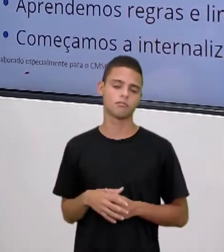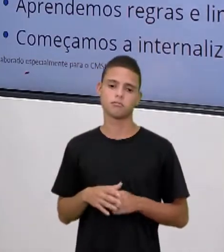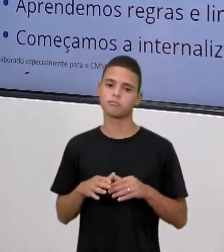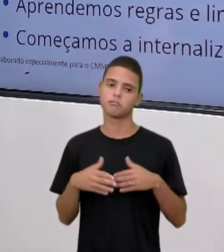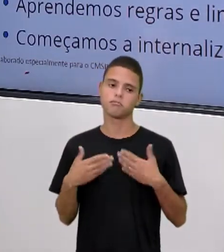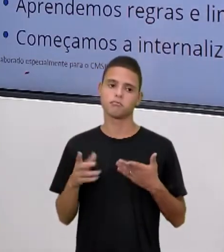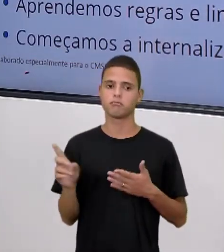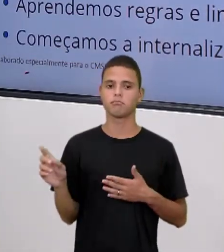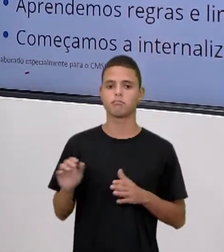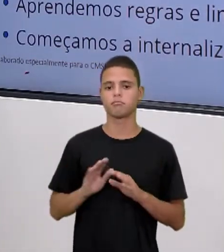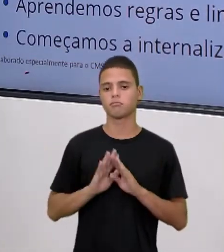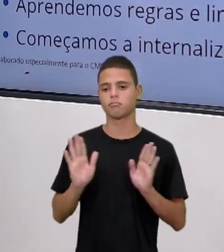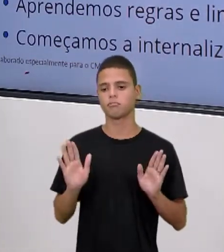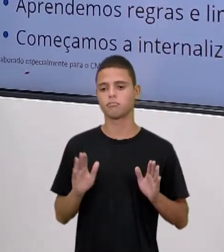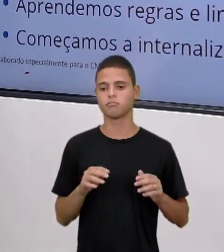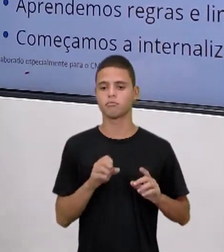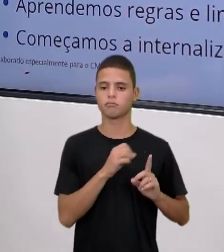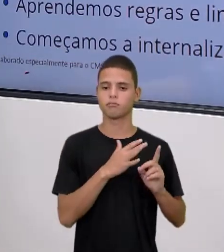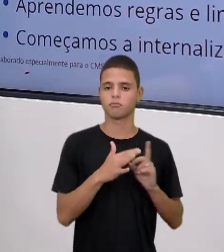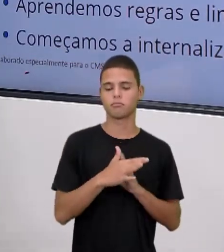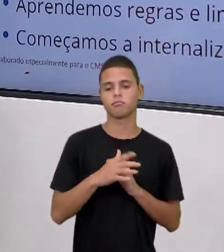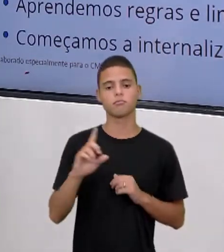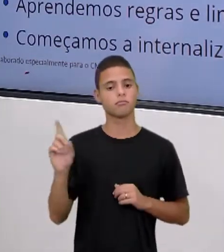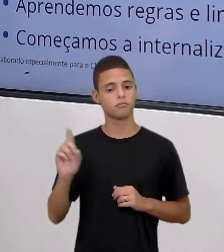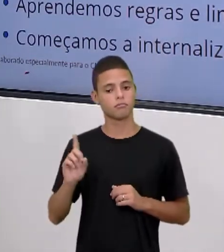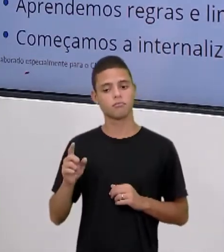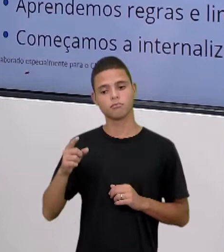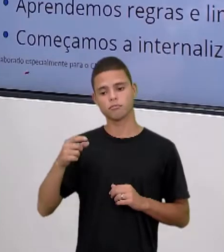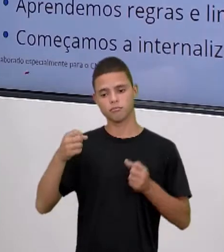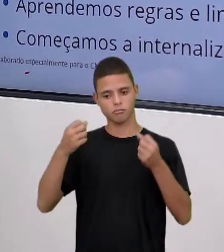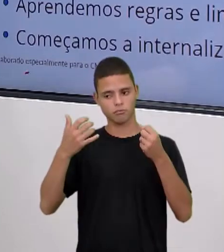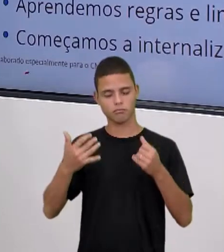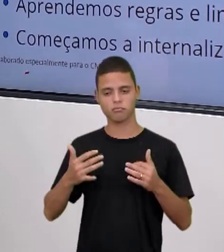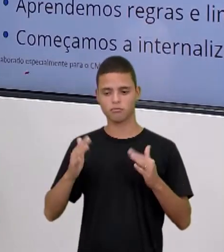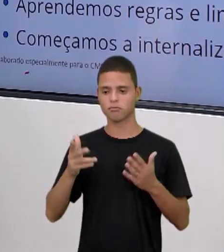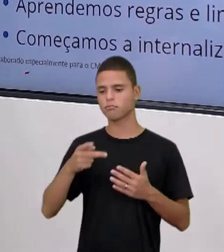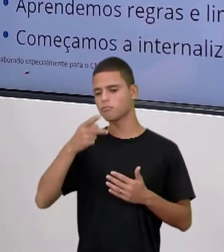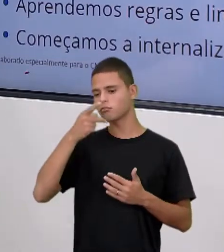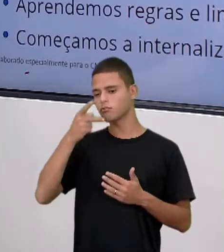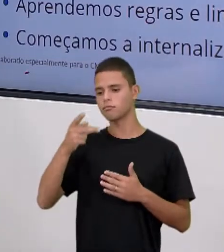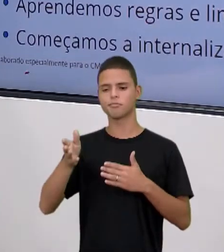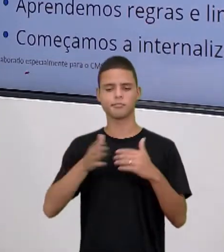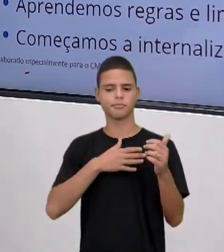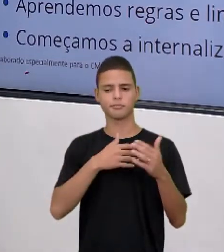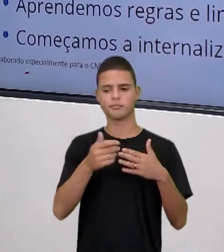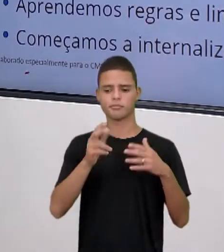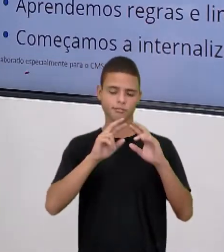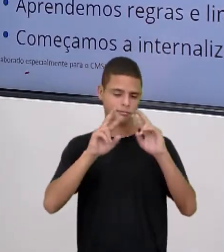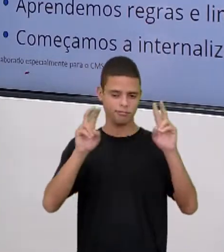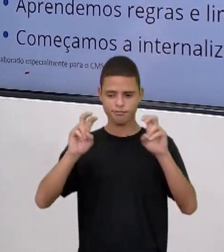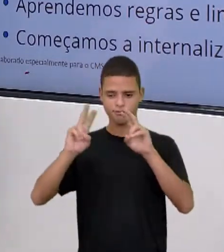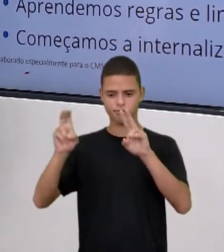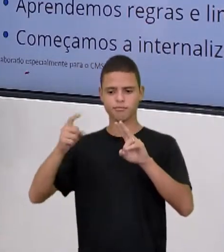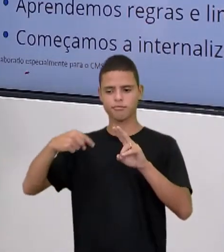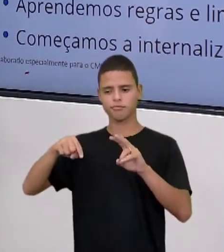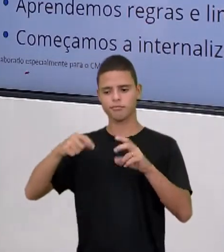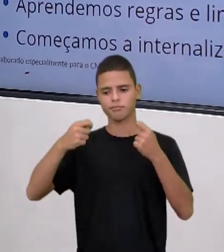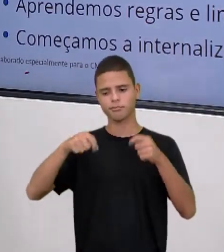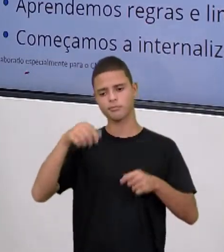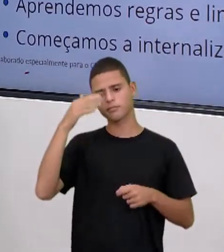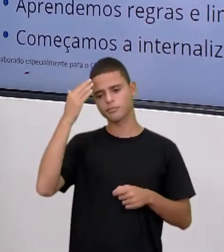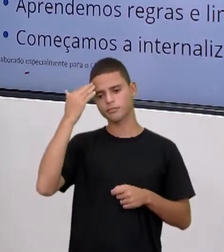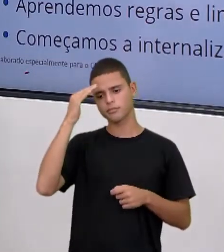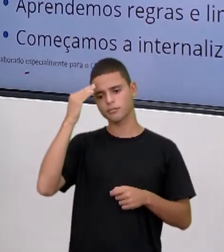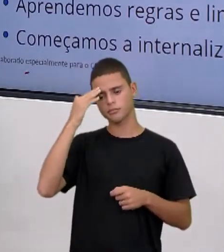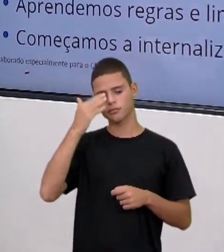só de social, né? Foi o que a gente falou. Quando a gente está falando sobre qualquer assunto, a gente tem que entender que a gente está